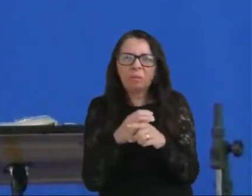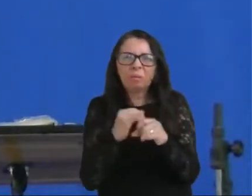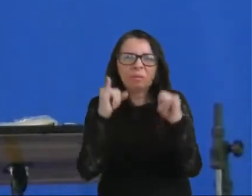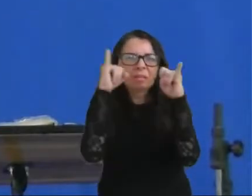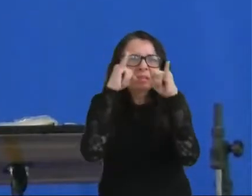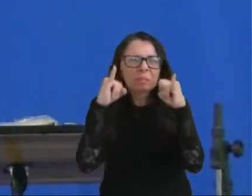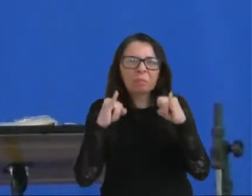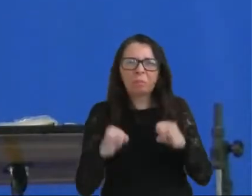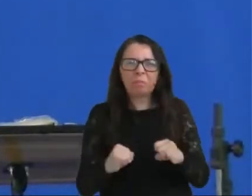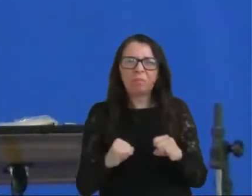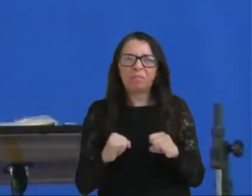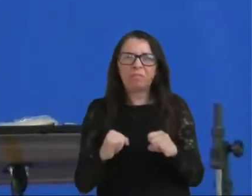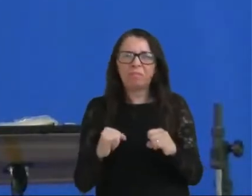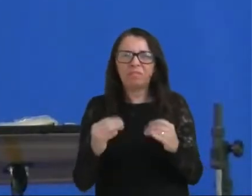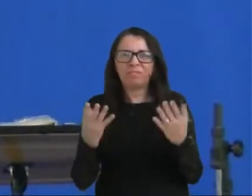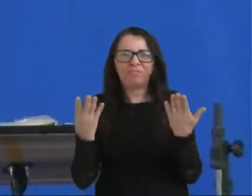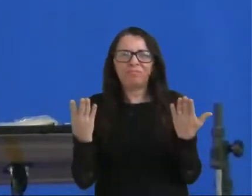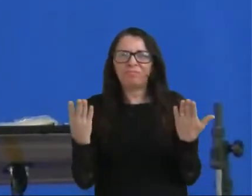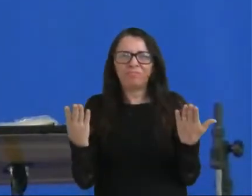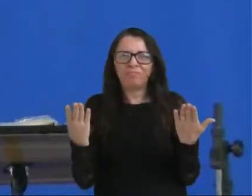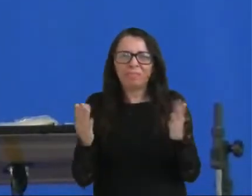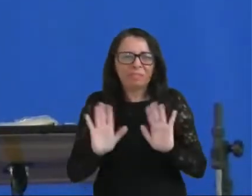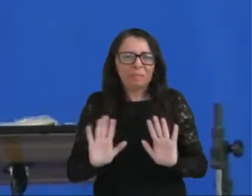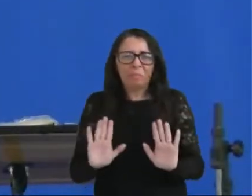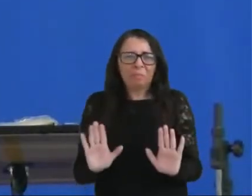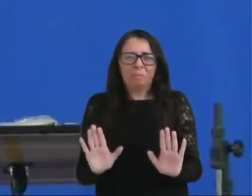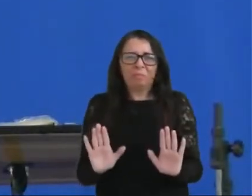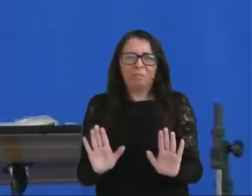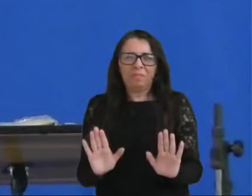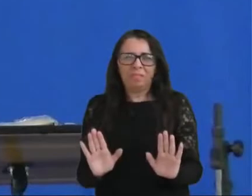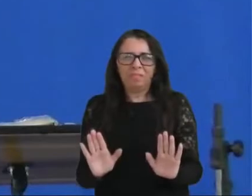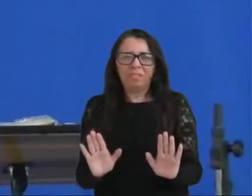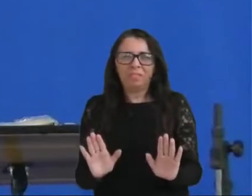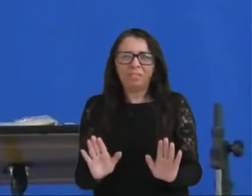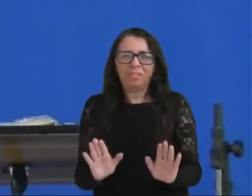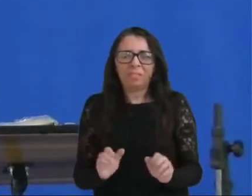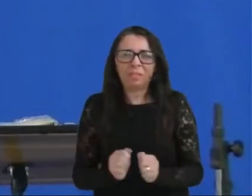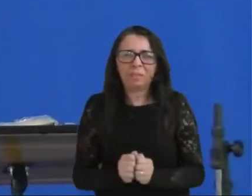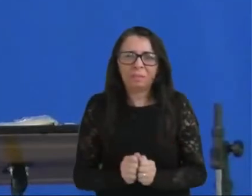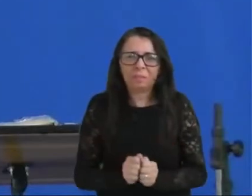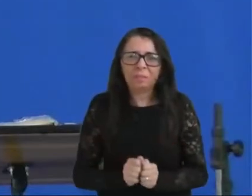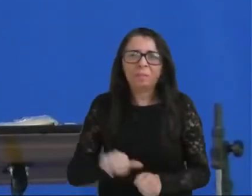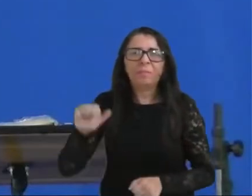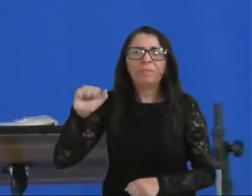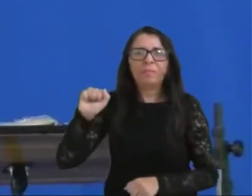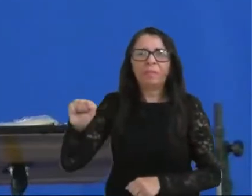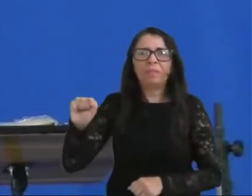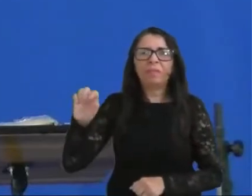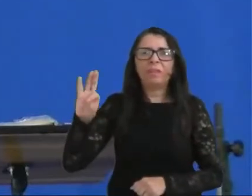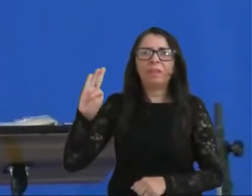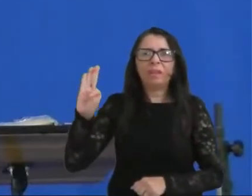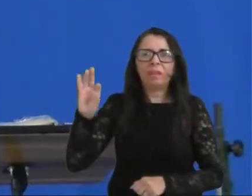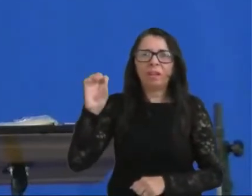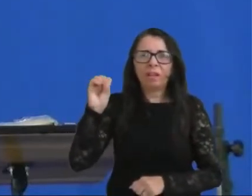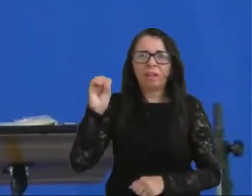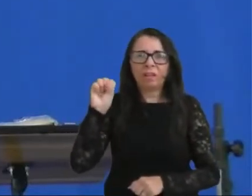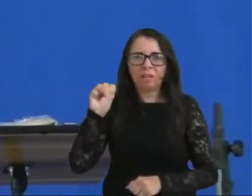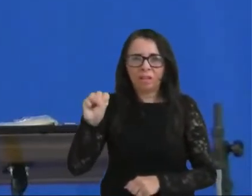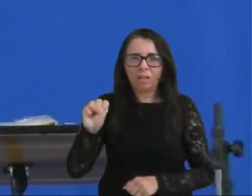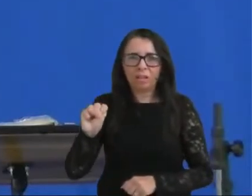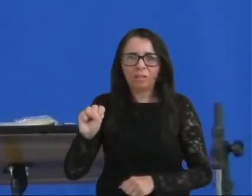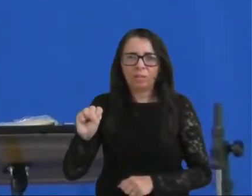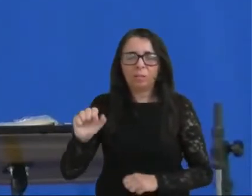Efésios. Você pode confirmar lá em Atos capítulo 19, verso 35, eu não vou ler, mas você pode anotar